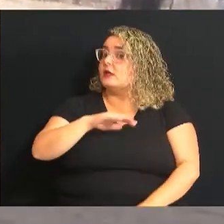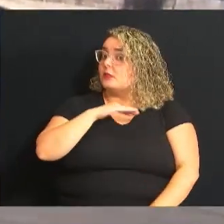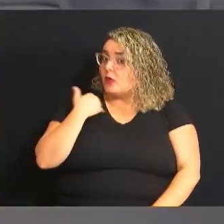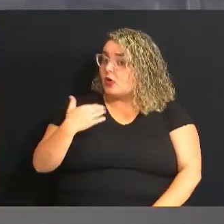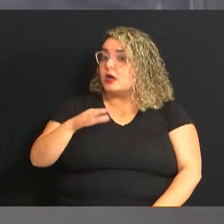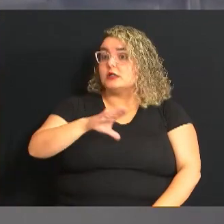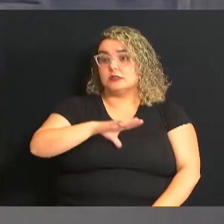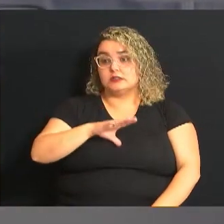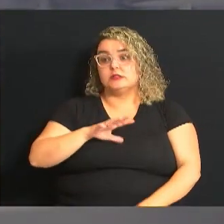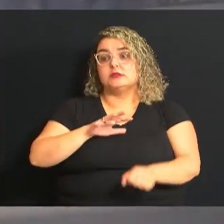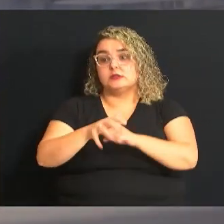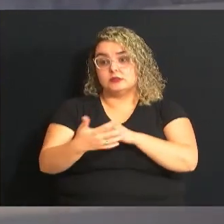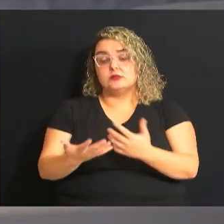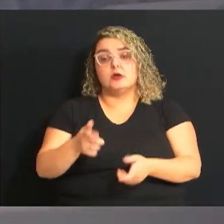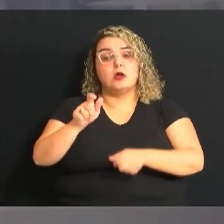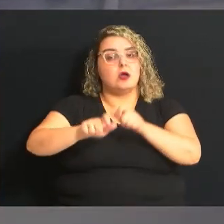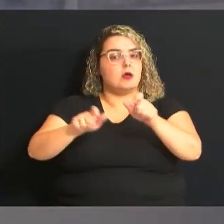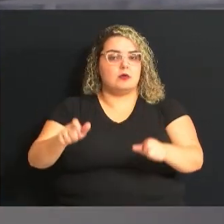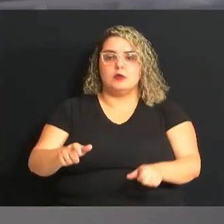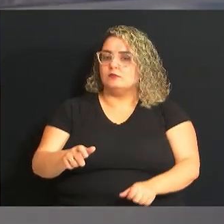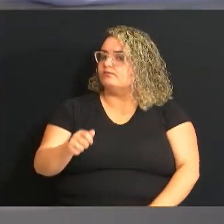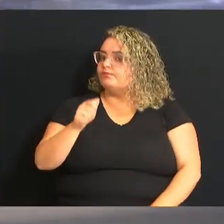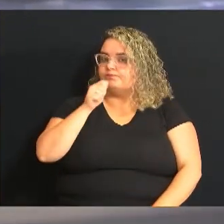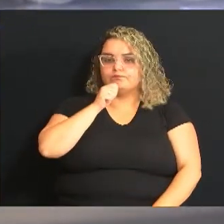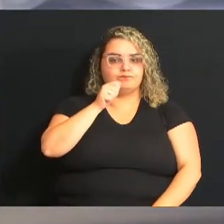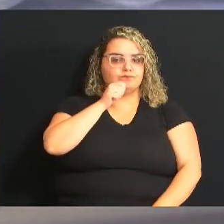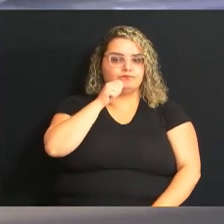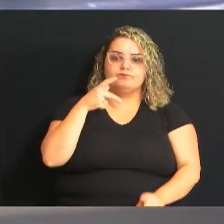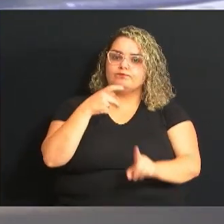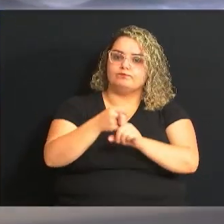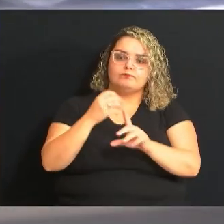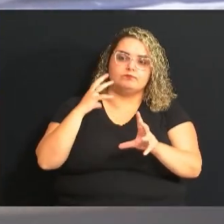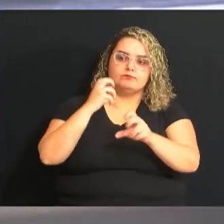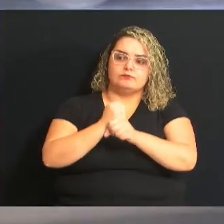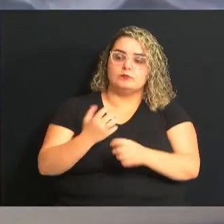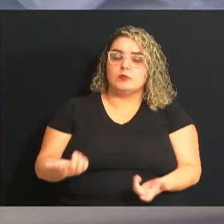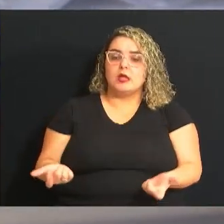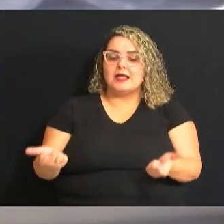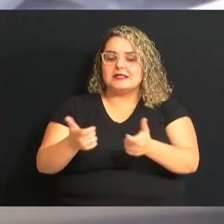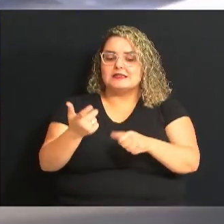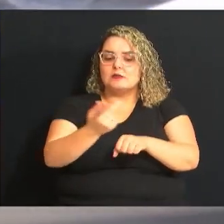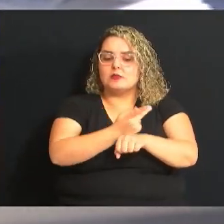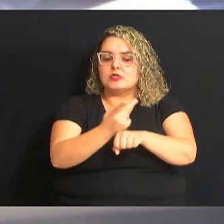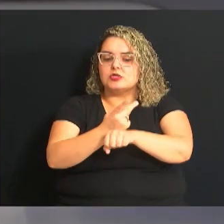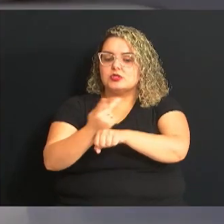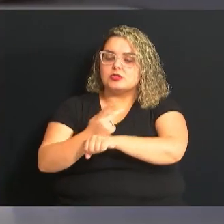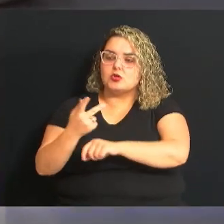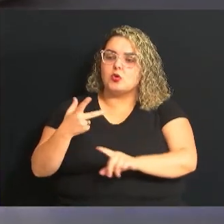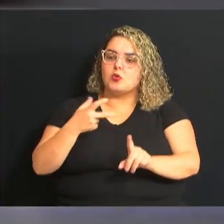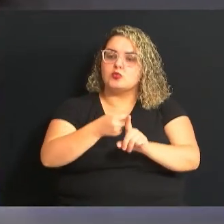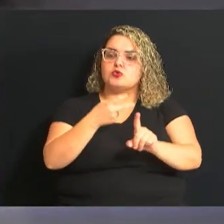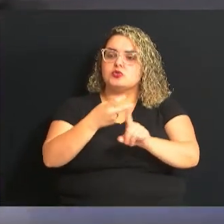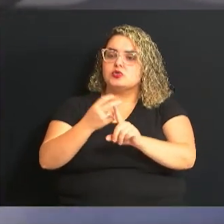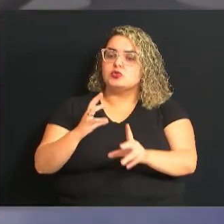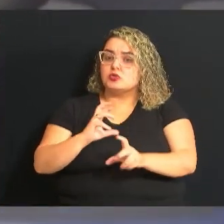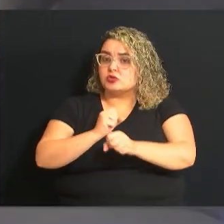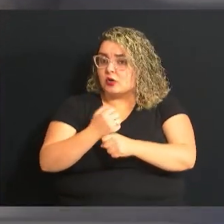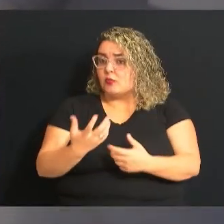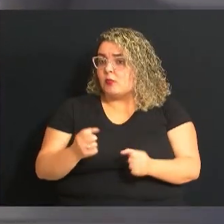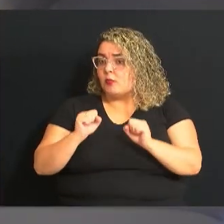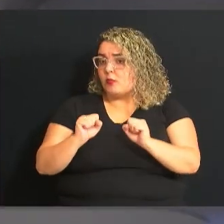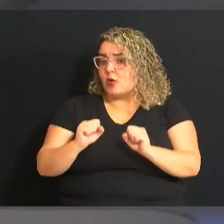Covid. E a população não está com o esquema completo. Essa baixa na busca das doses de reforço pode ocasionar,